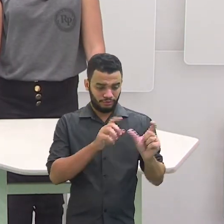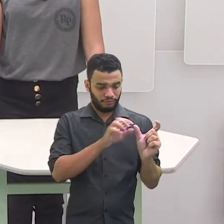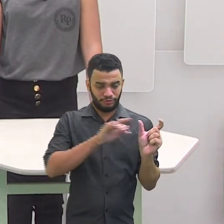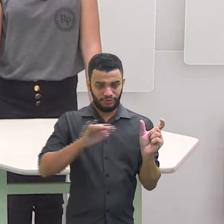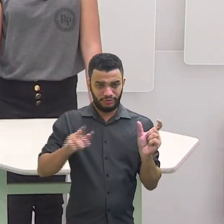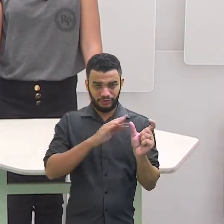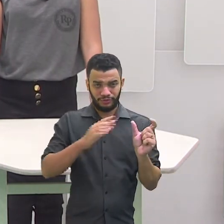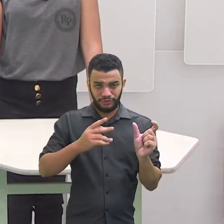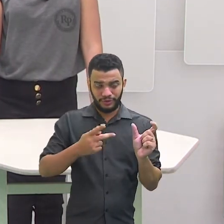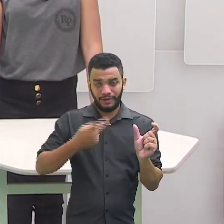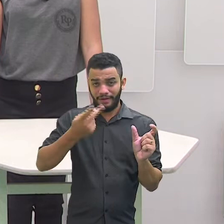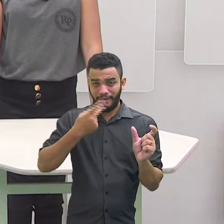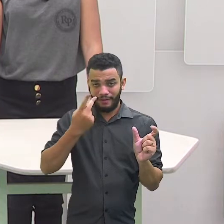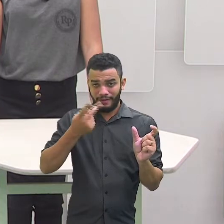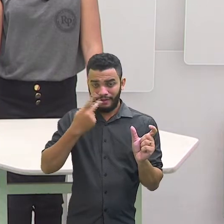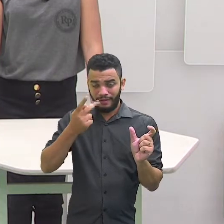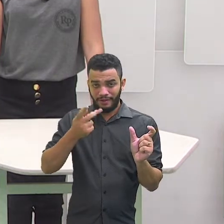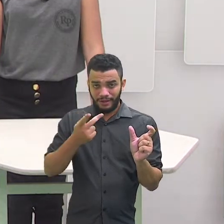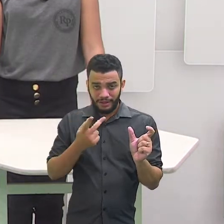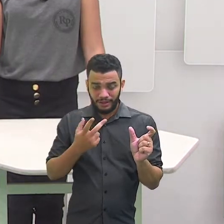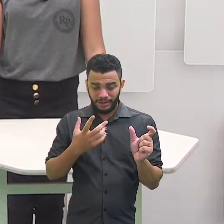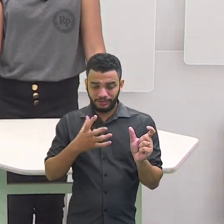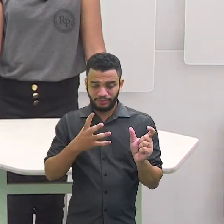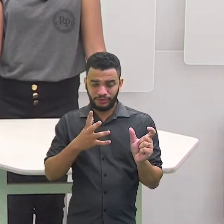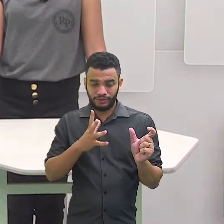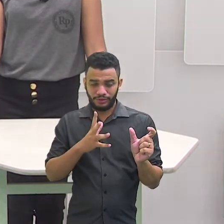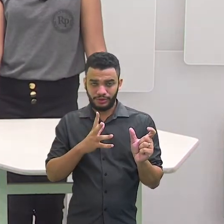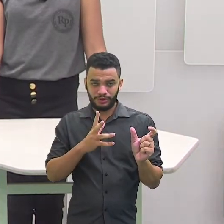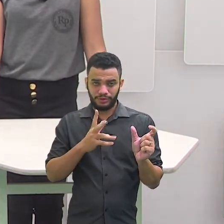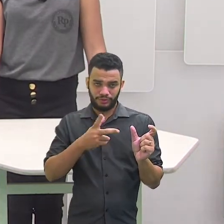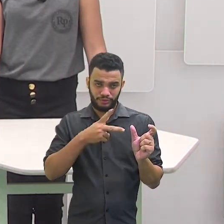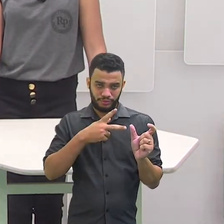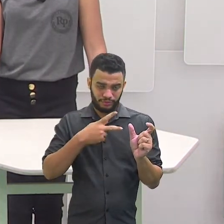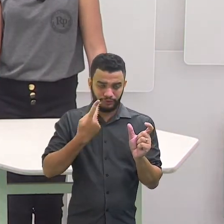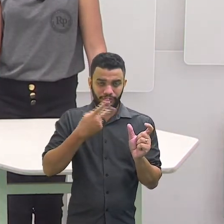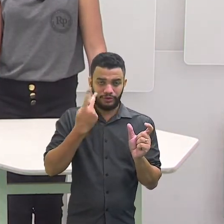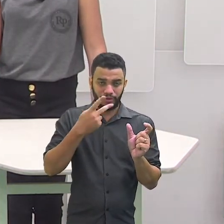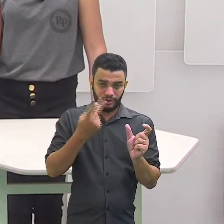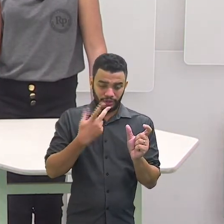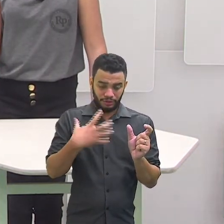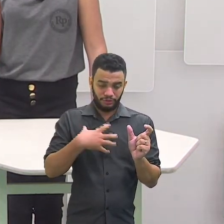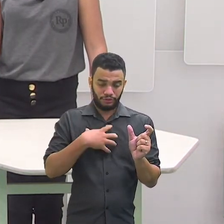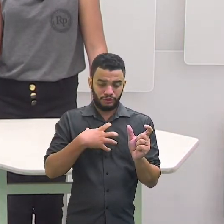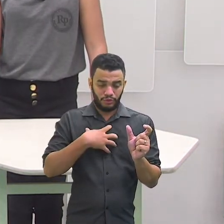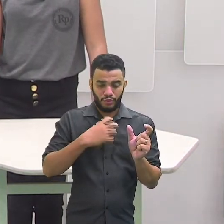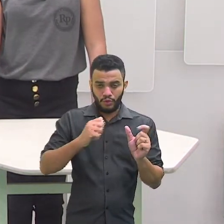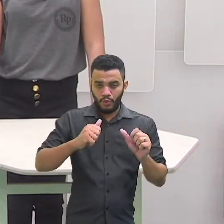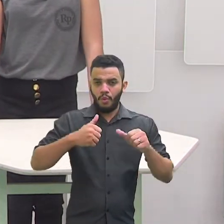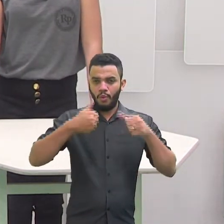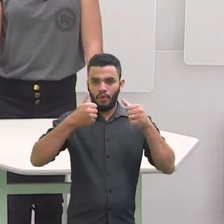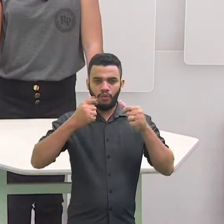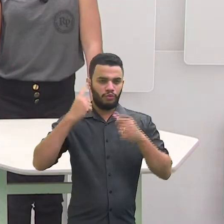Vamos para a próxima palavra, pessoal. Então, Nicole, a sua palavra é distância.